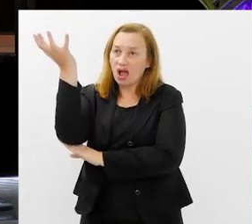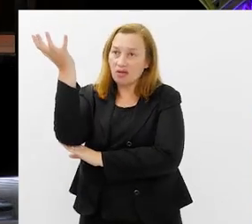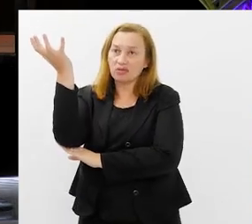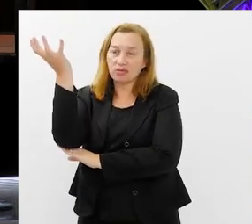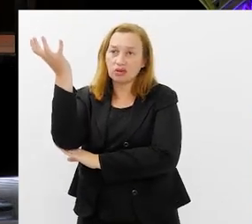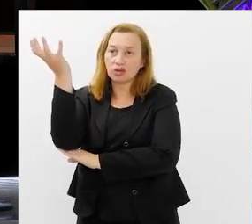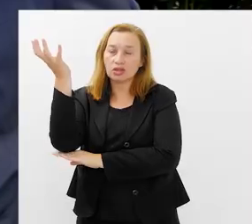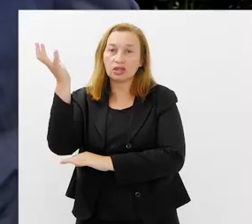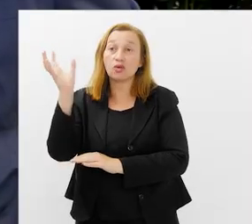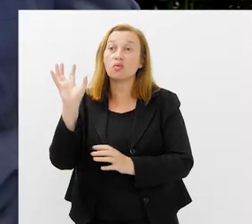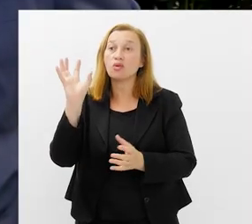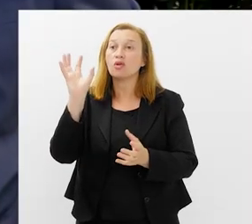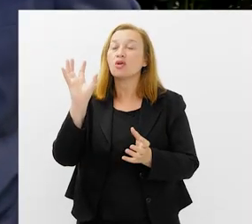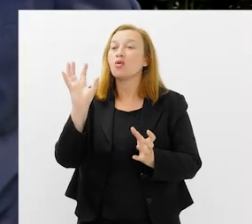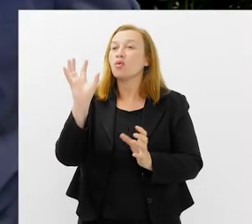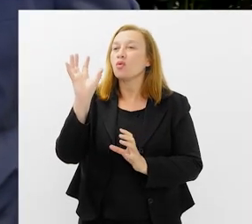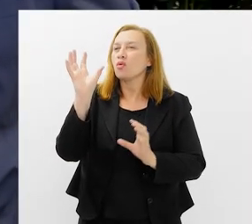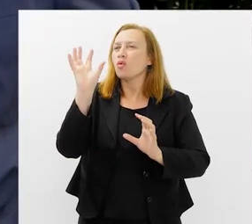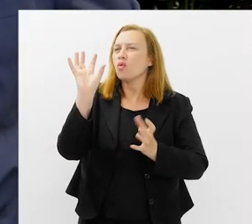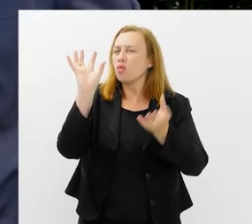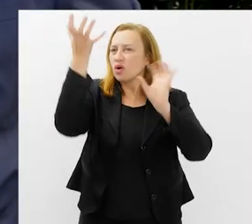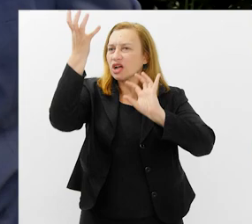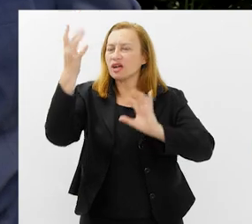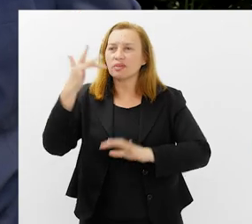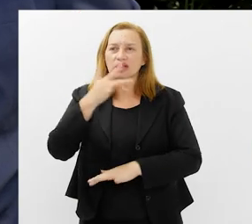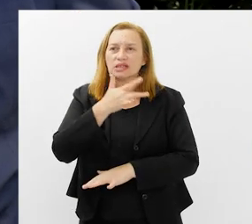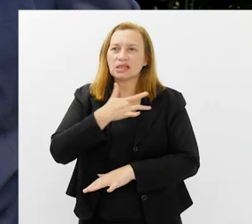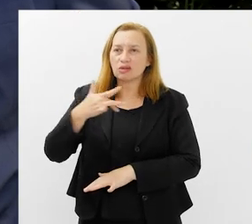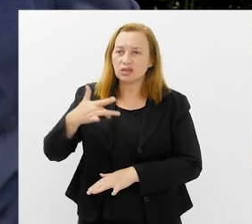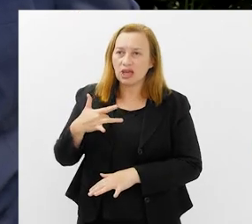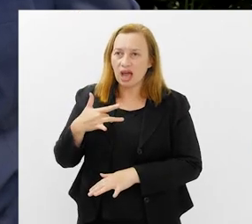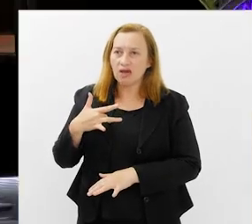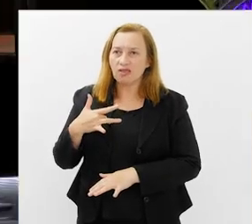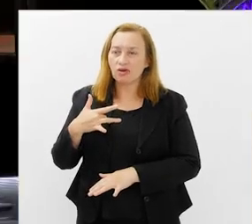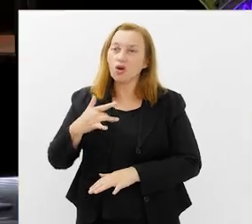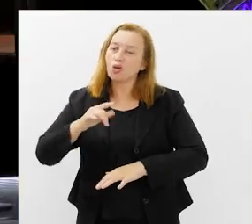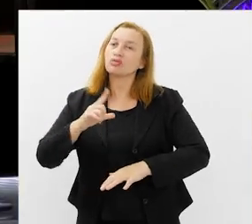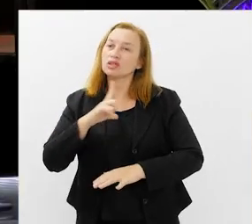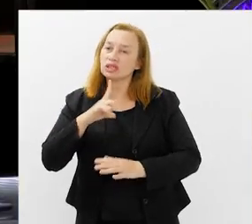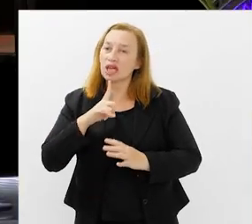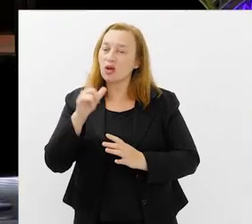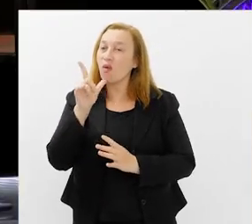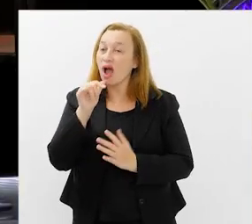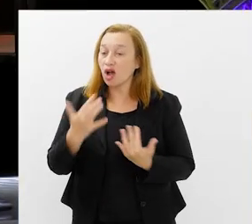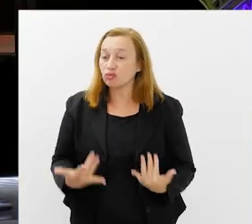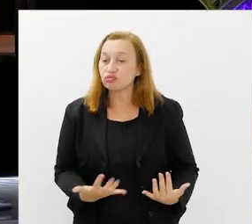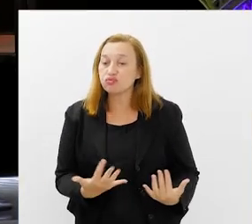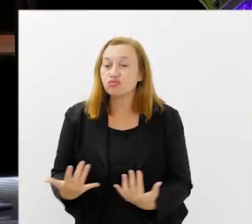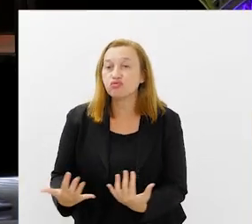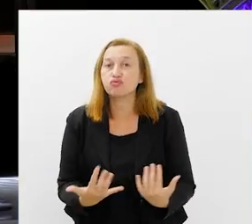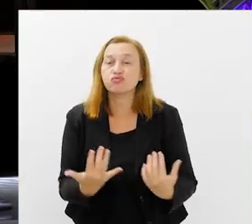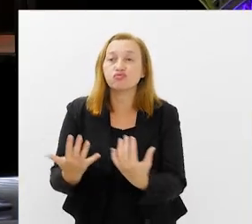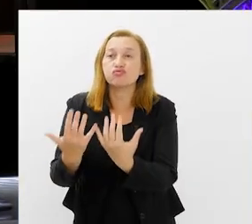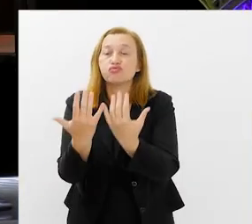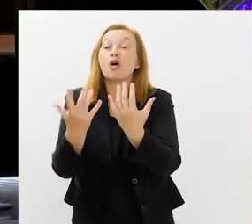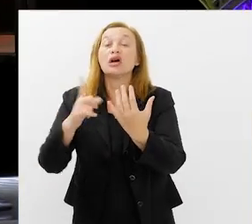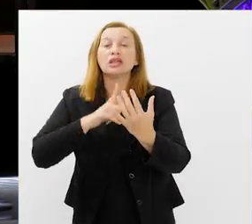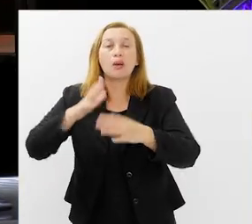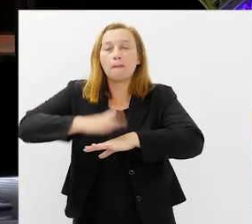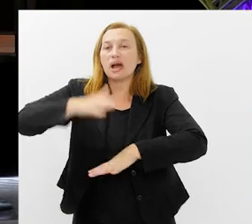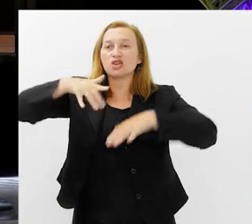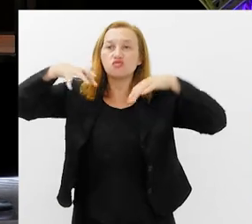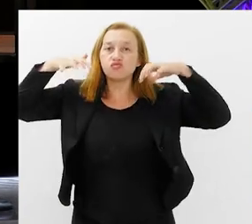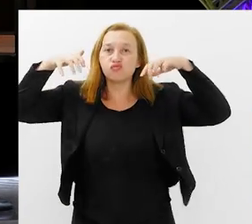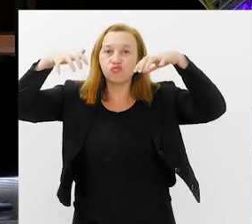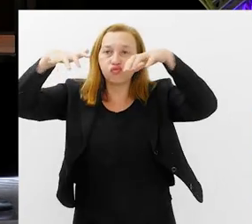eu tenho um microclima mais saudável, eu tenho a margem de rio preservada, eu tenho evaporação da água, eu tenho chuvas constantes. À